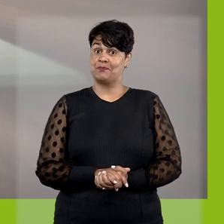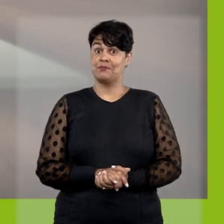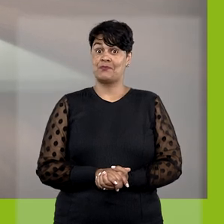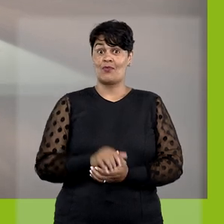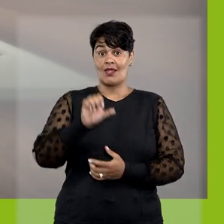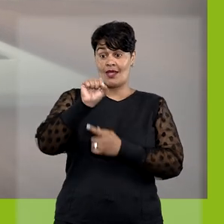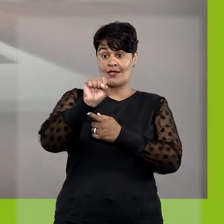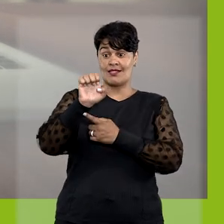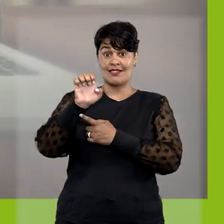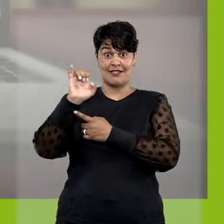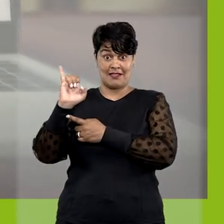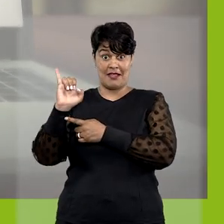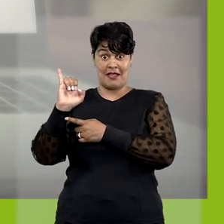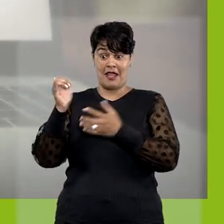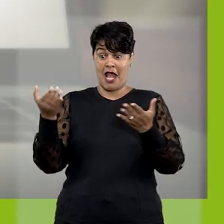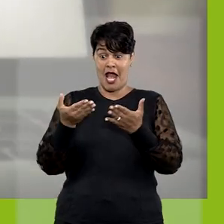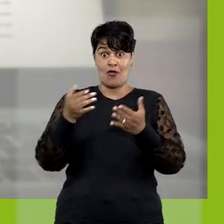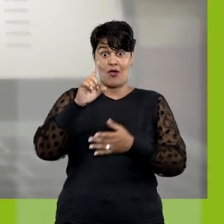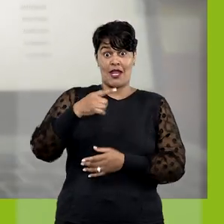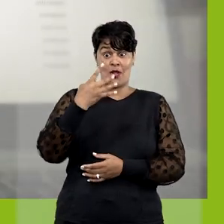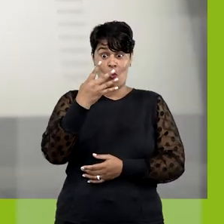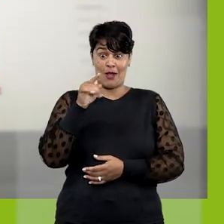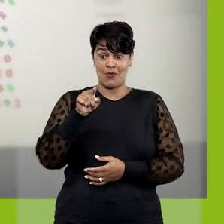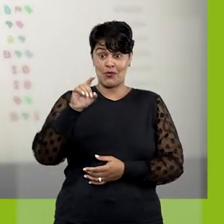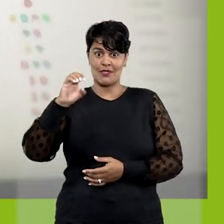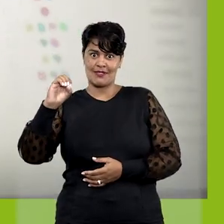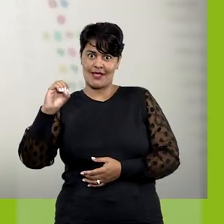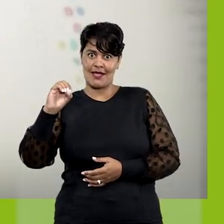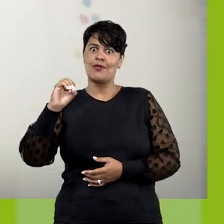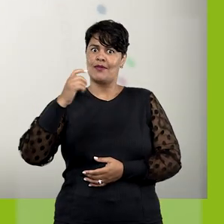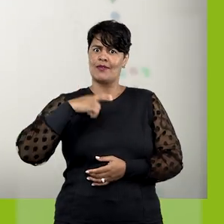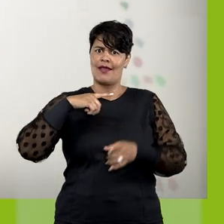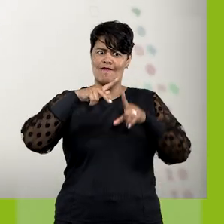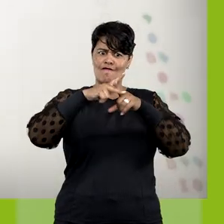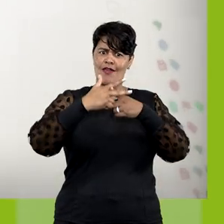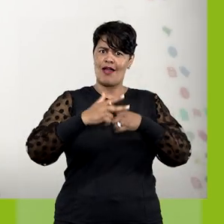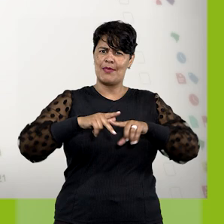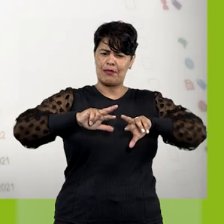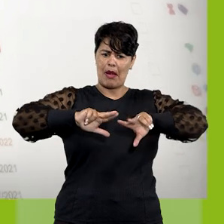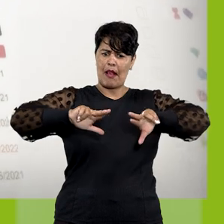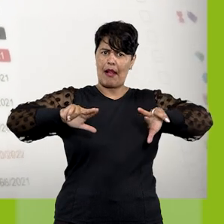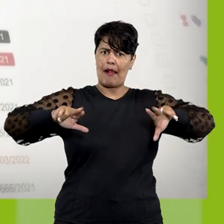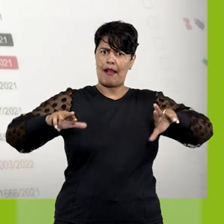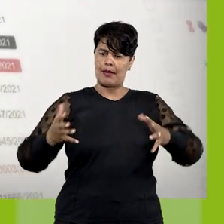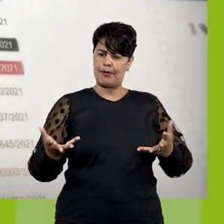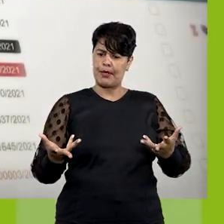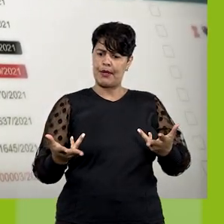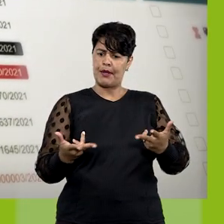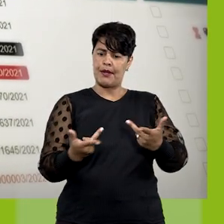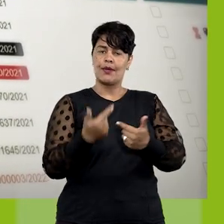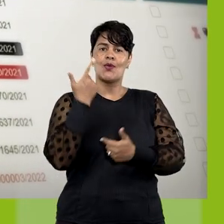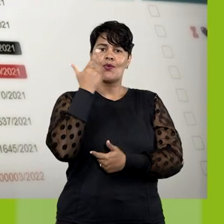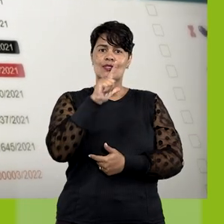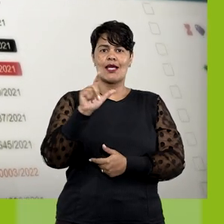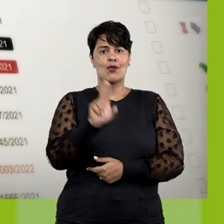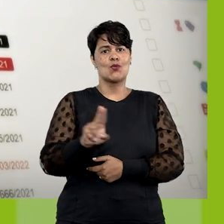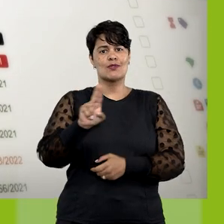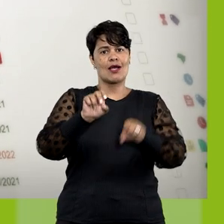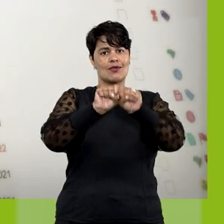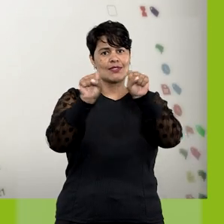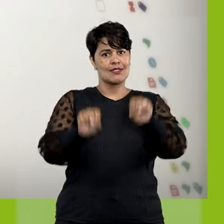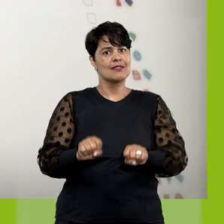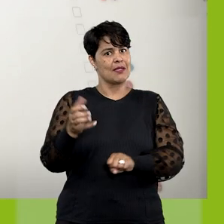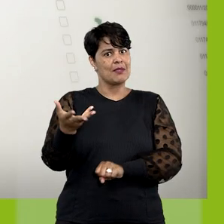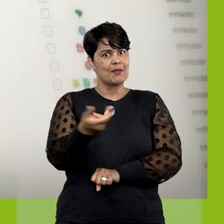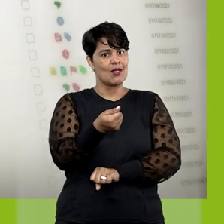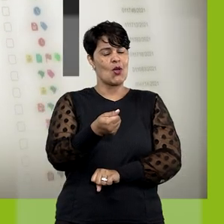O SEI agora é 4.0. Na versão, várias ferramentas foram aprimoradas para facilitar o uso do sistema. Neste